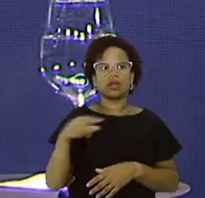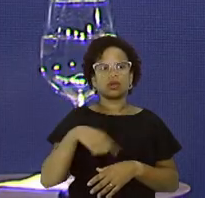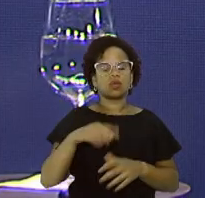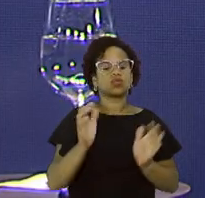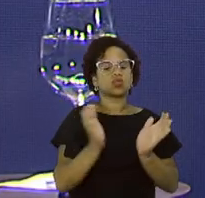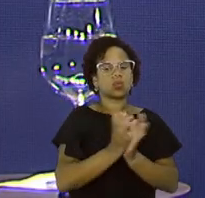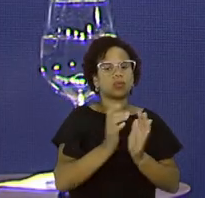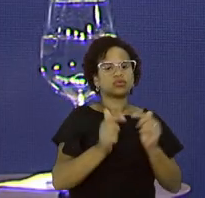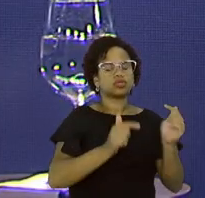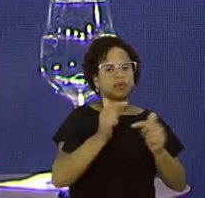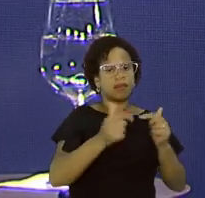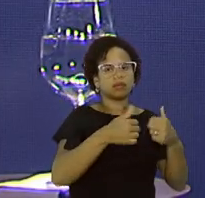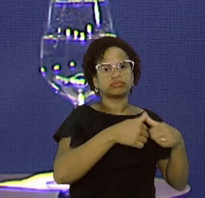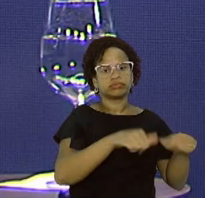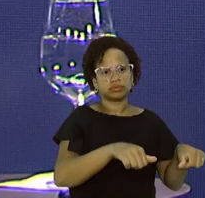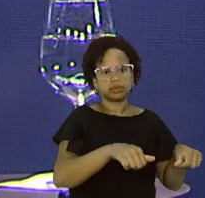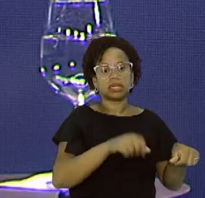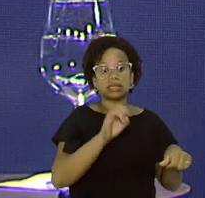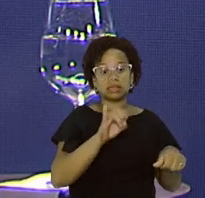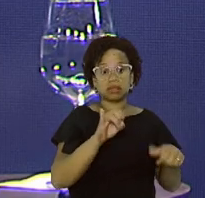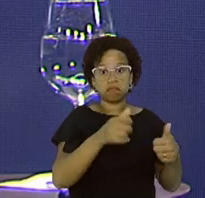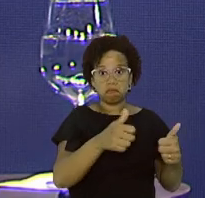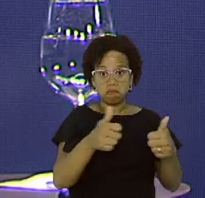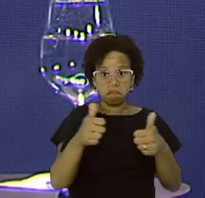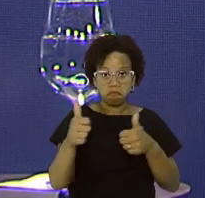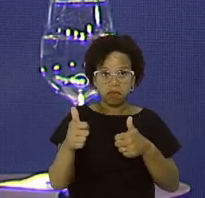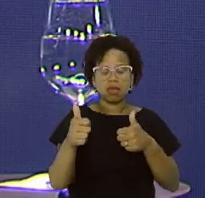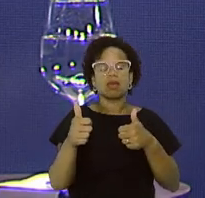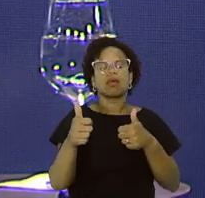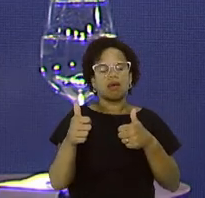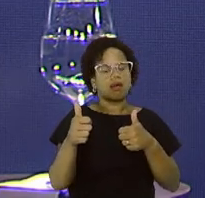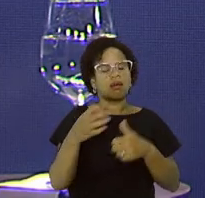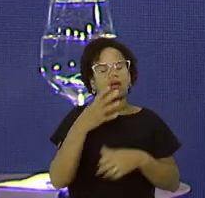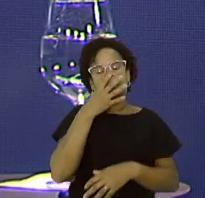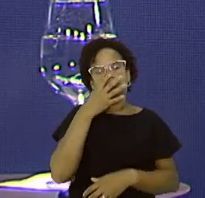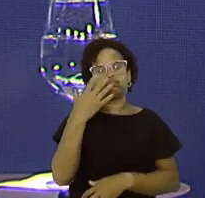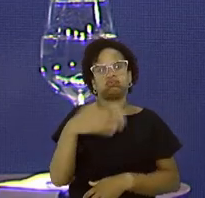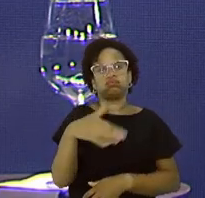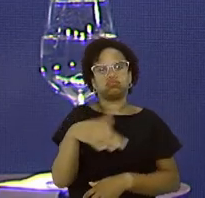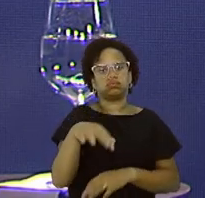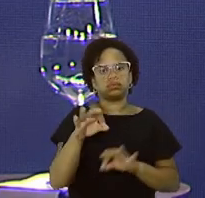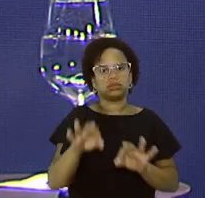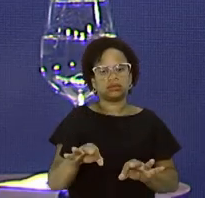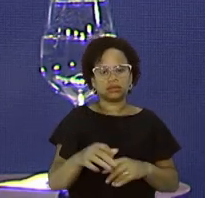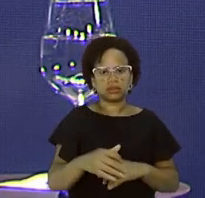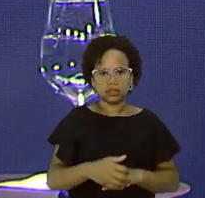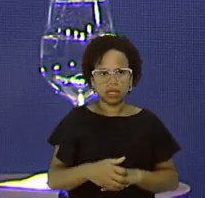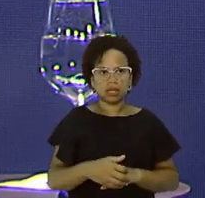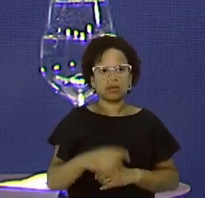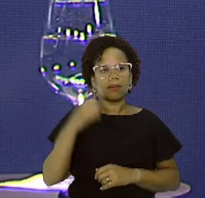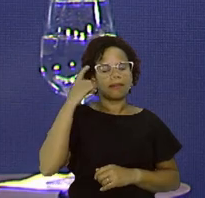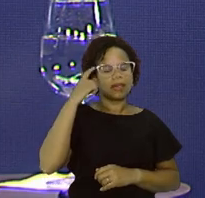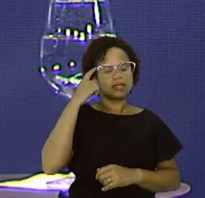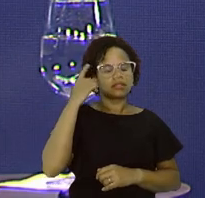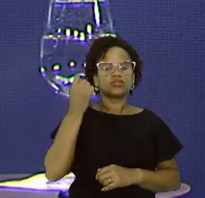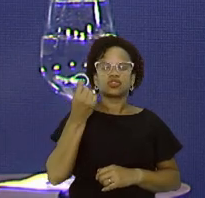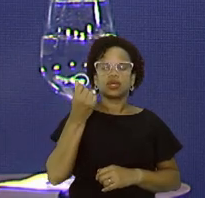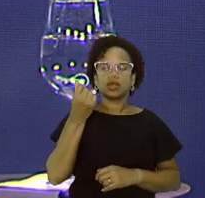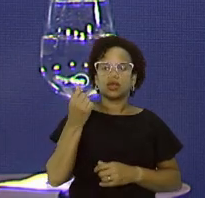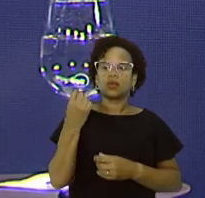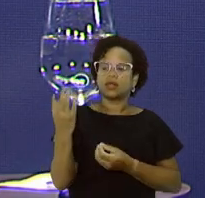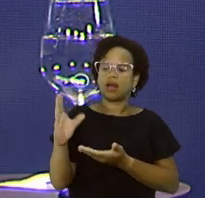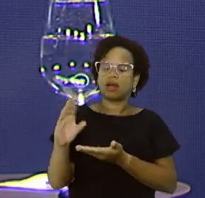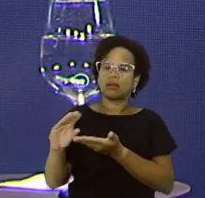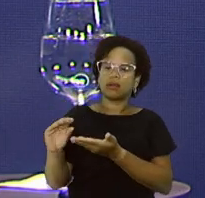e se funcionar acho que realmente vai ser impressionante Imagina você dá mesada para o seu filho que é um adolescente